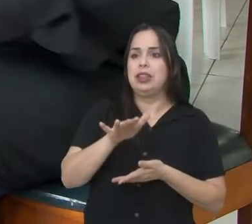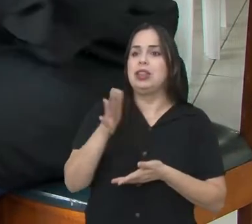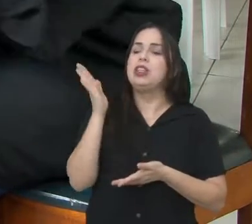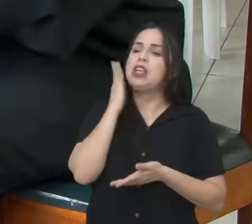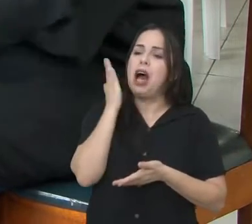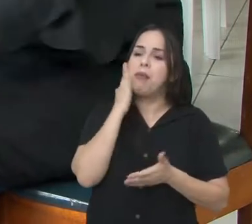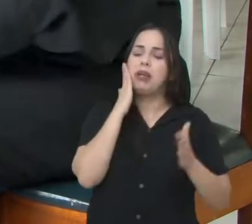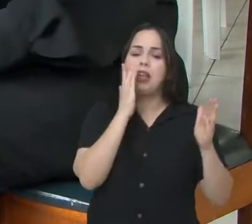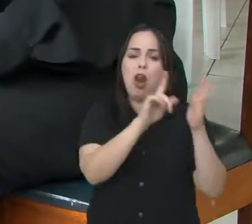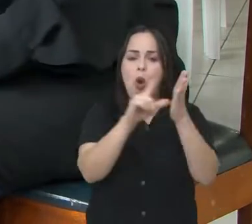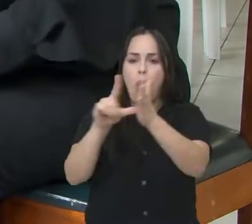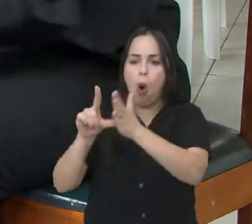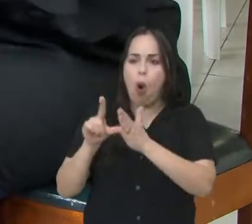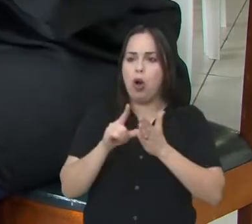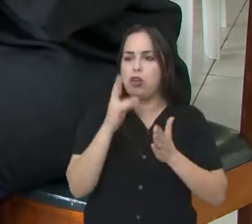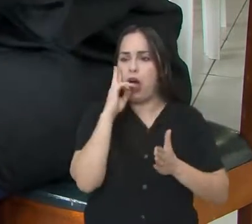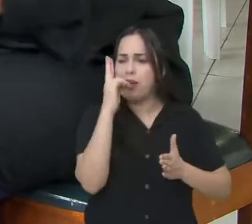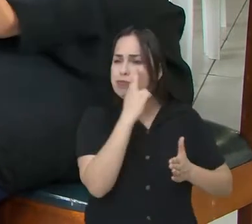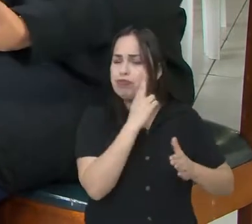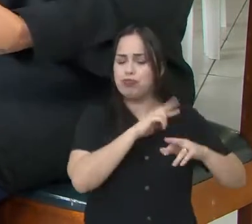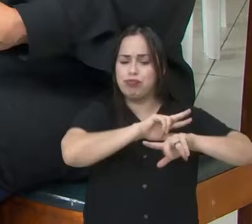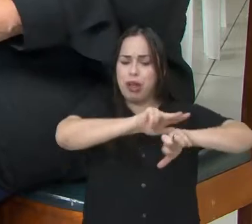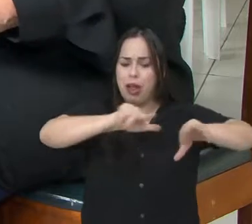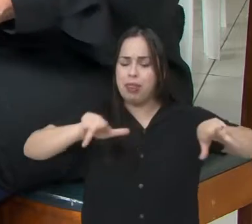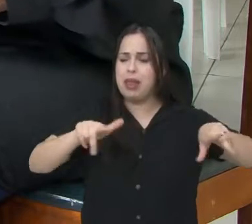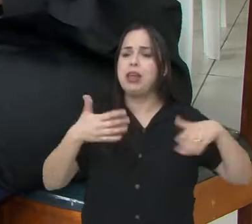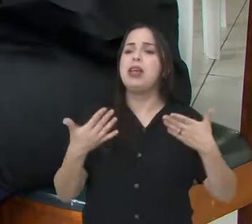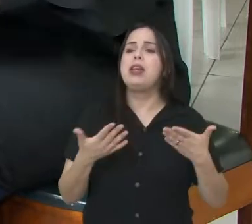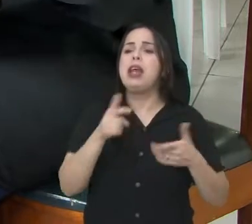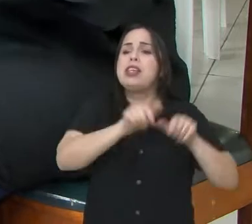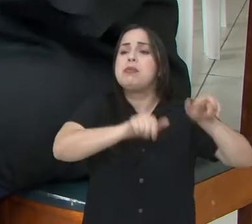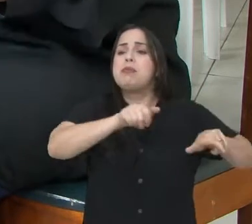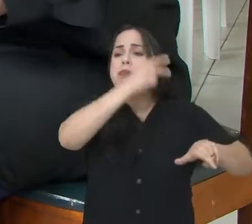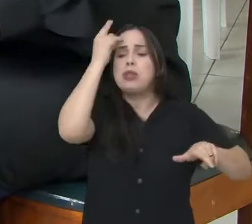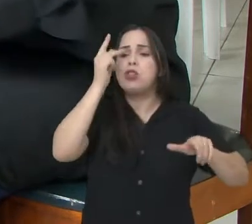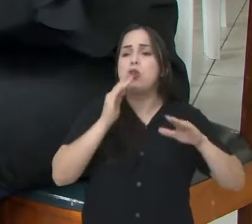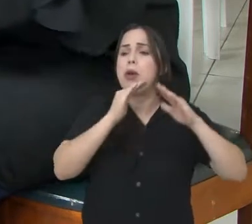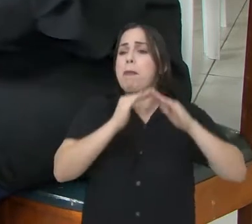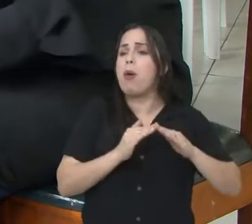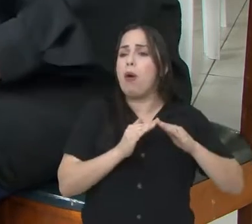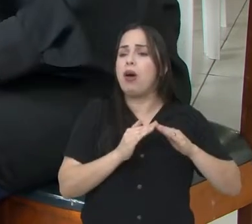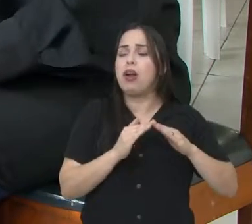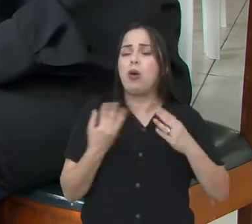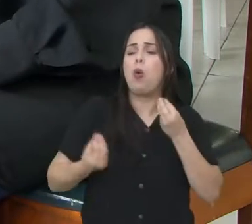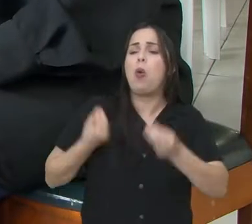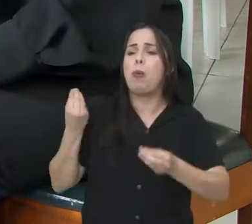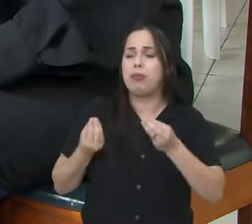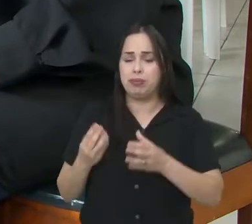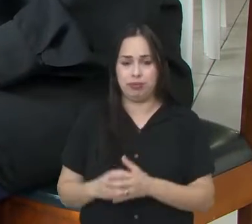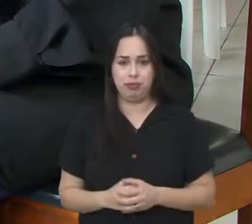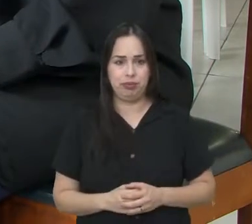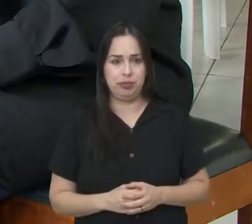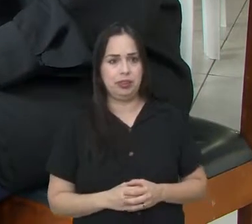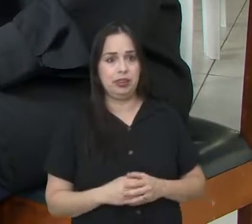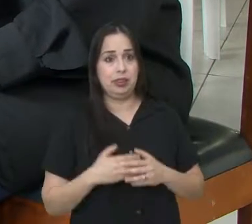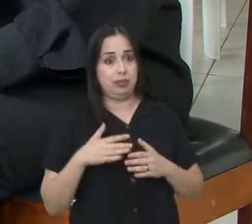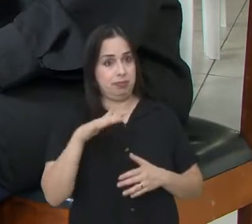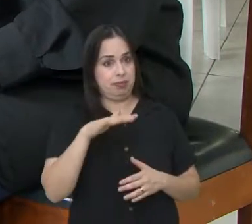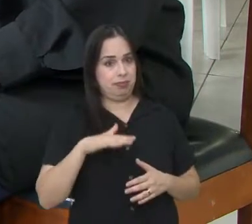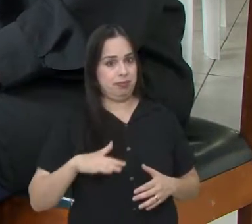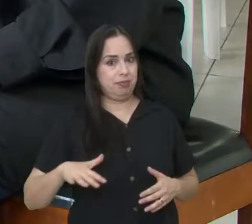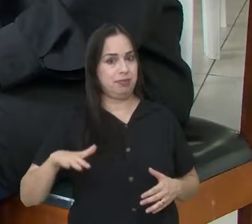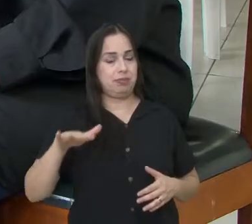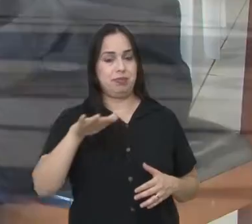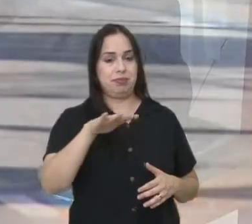muito comércio e essas coisas? O que você sente dos moradores, do clima? O bairro São Dimas, ele é um